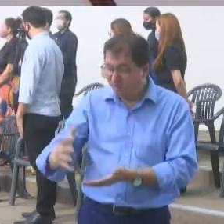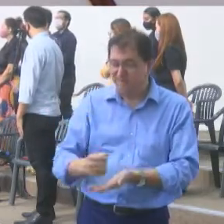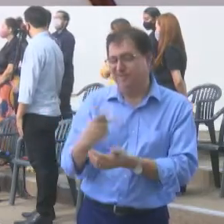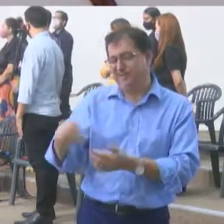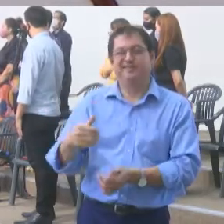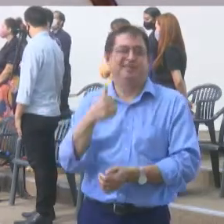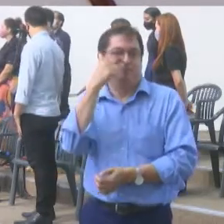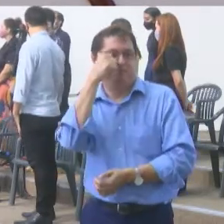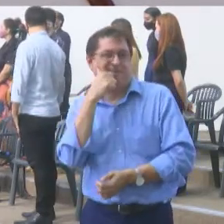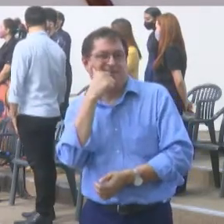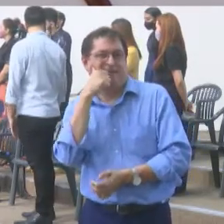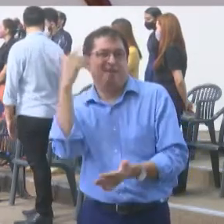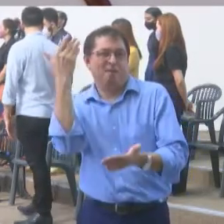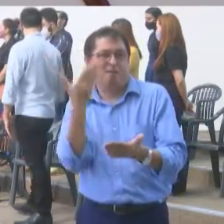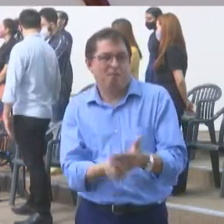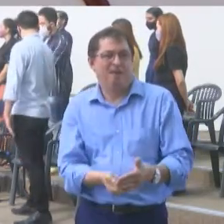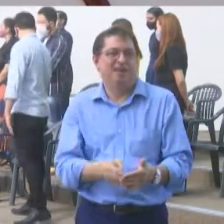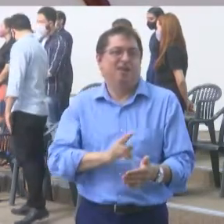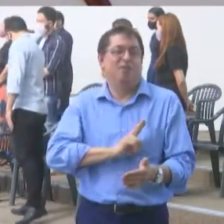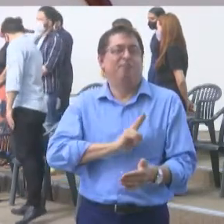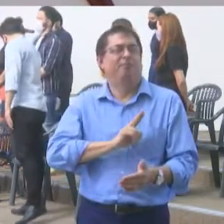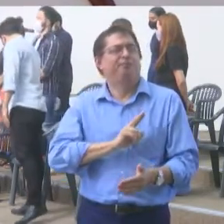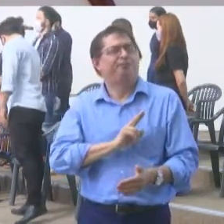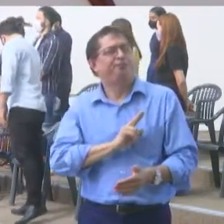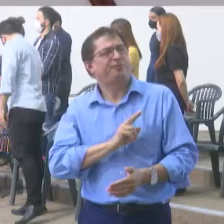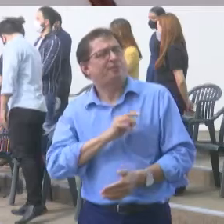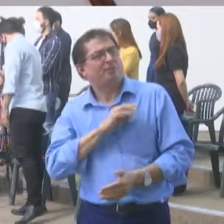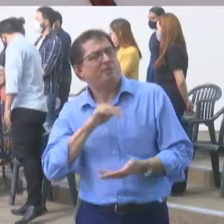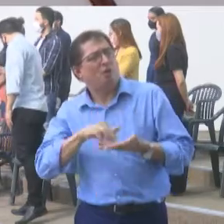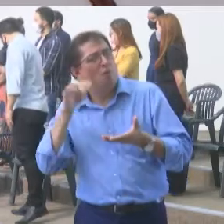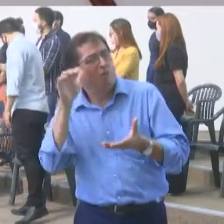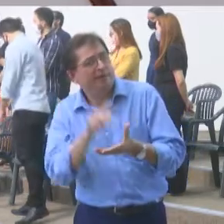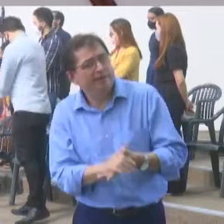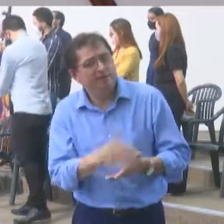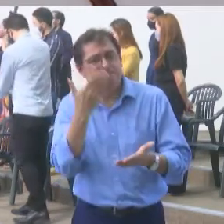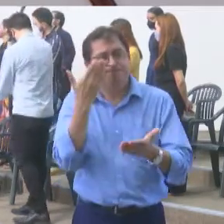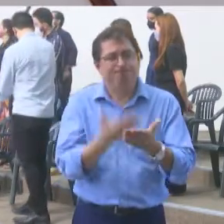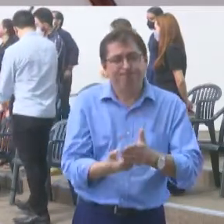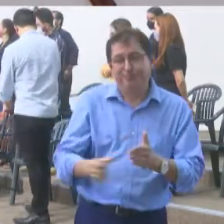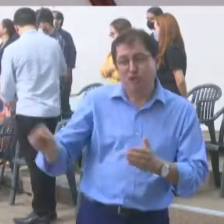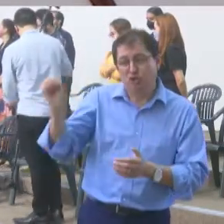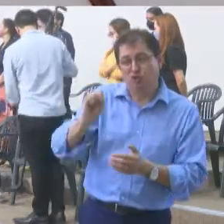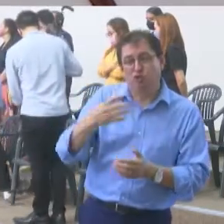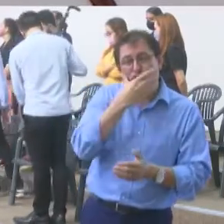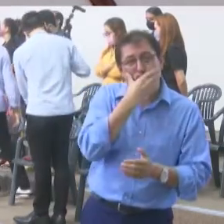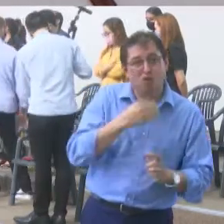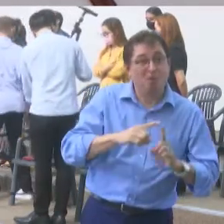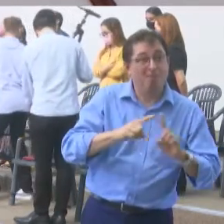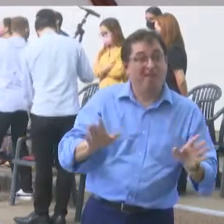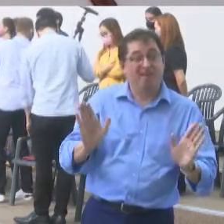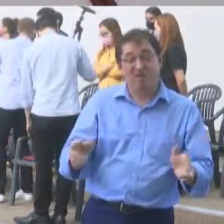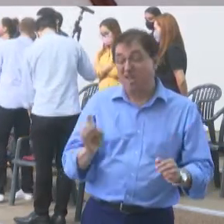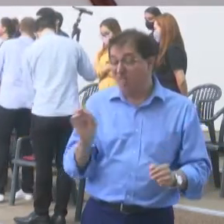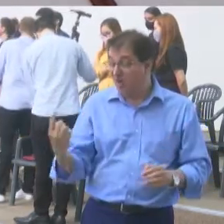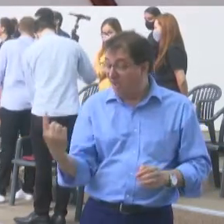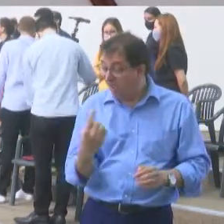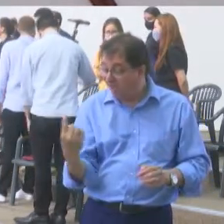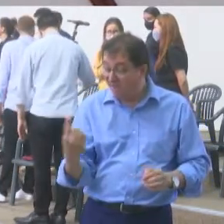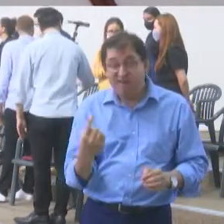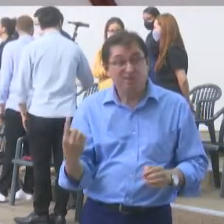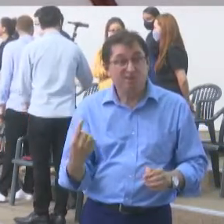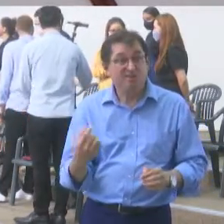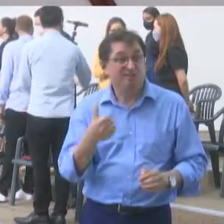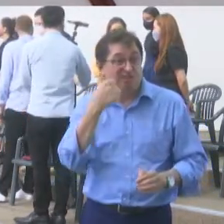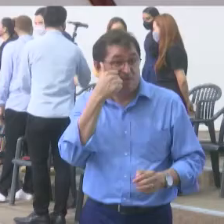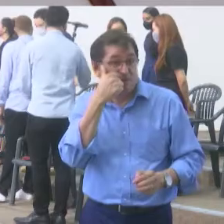que ter o direito, tem que ter o dinheiro e tem que ter o recurso. Terceiro, tem que ter a vontade de resgatar. É o que o fulano de tal não tinha aqui nessa